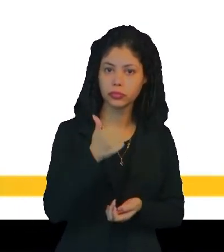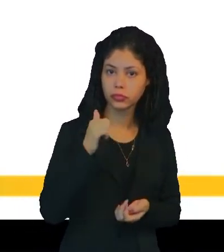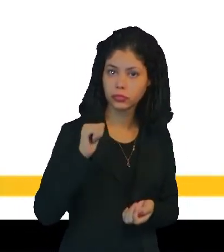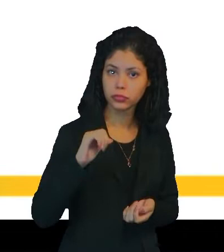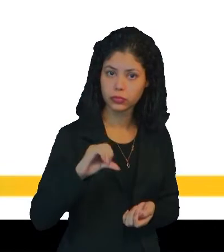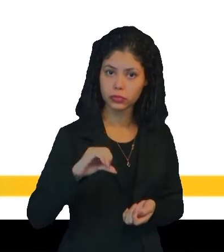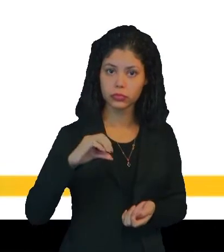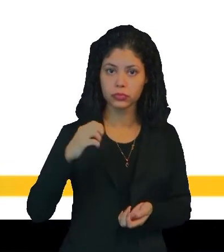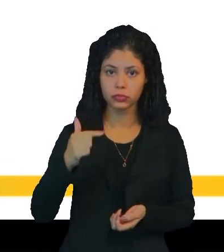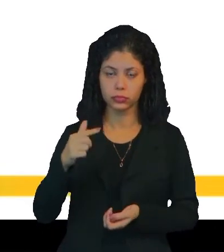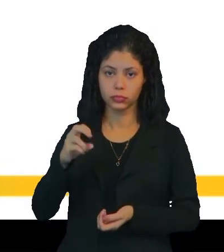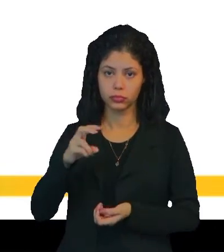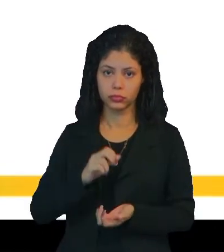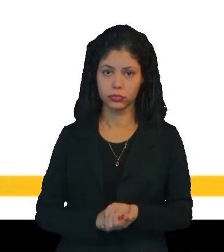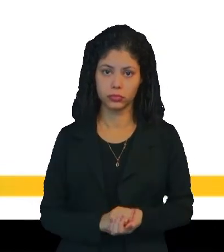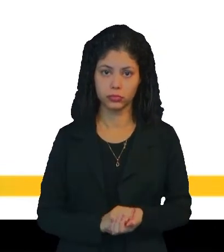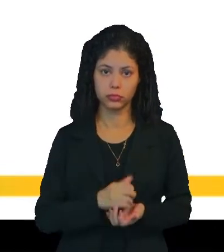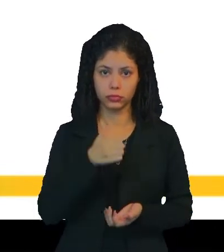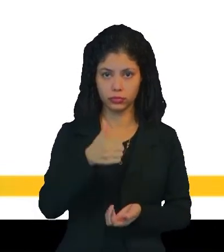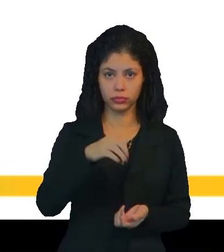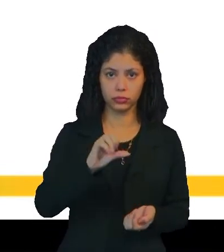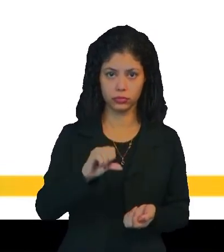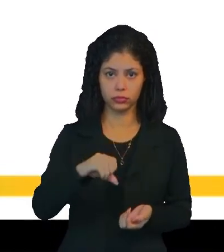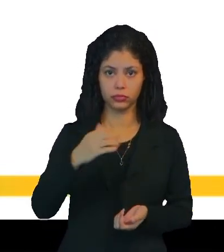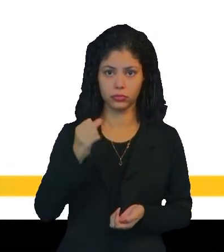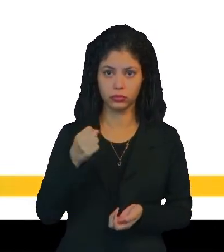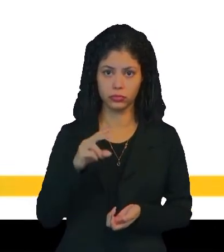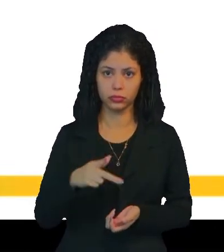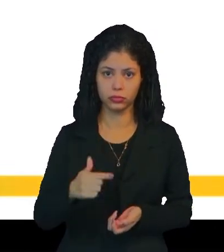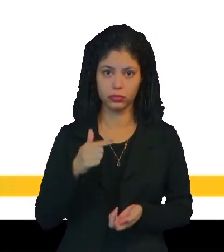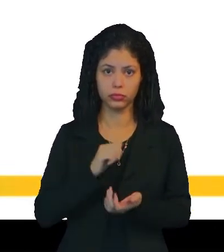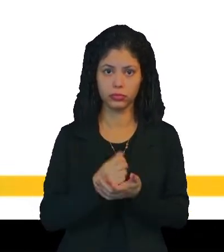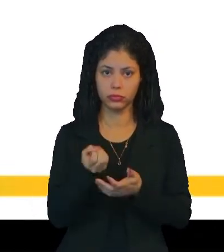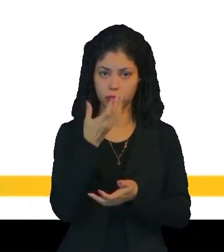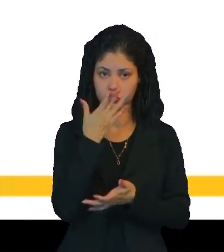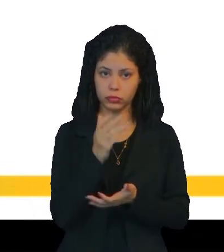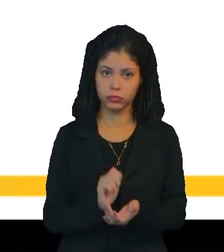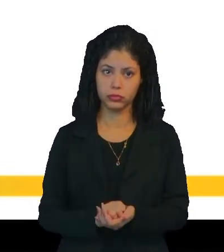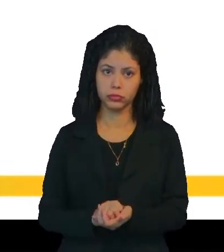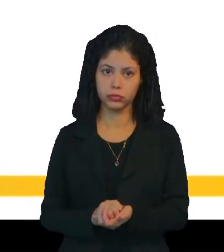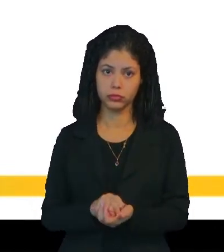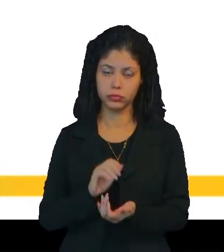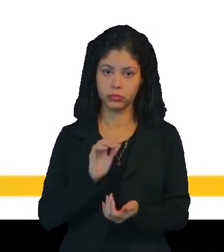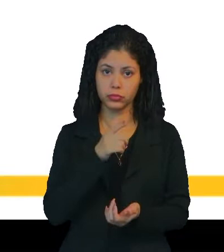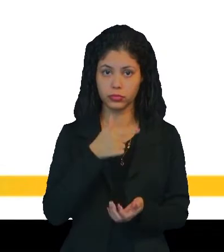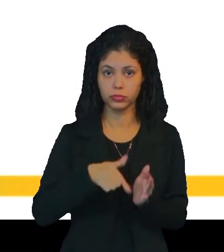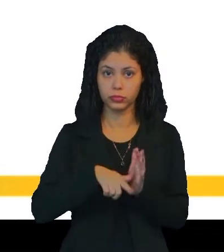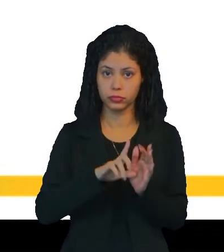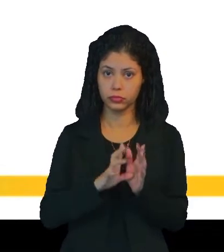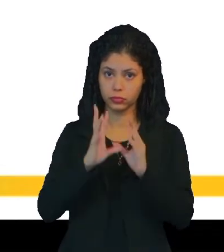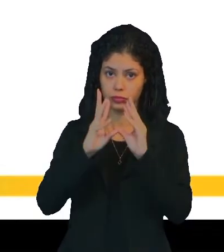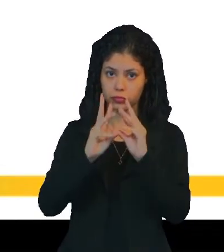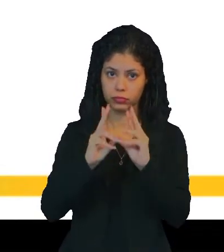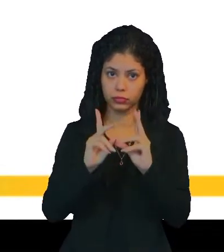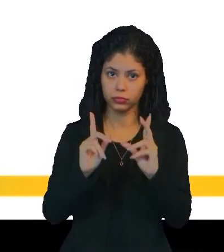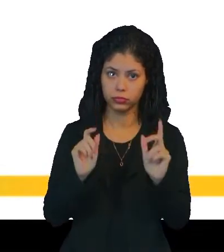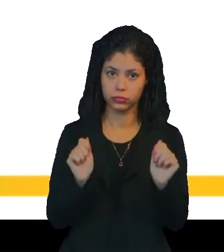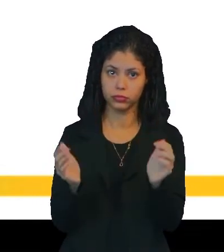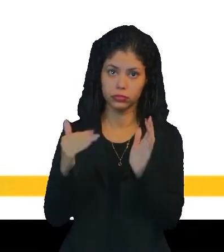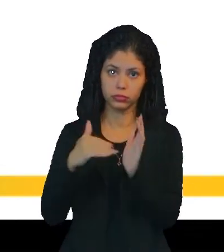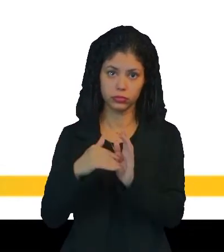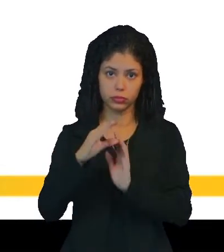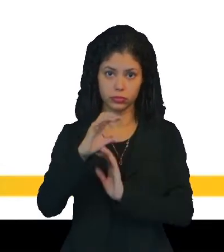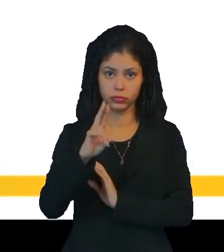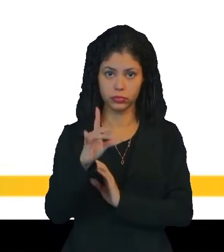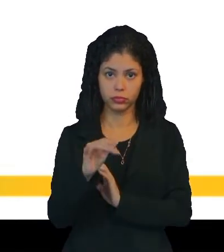em 1975 a 1982 e enviaram fotos antes de derreterem, pois até